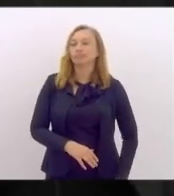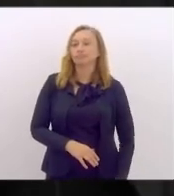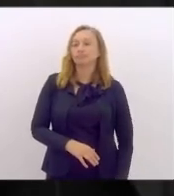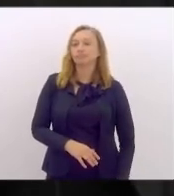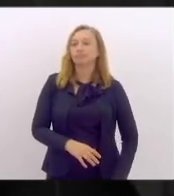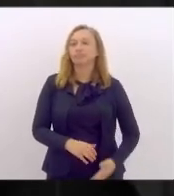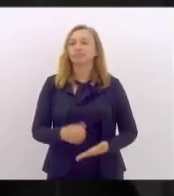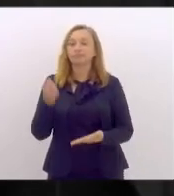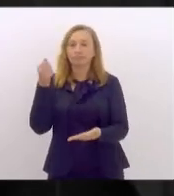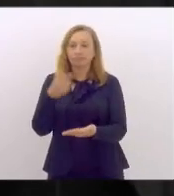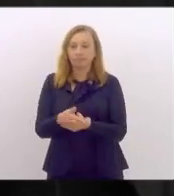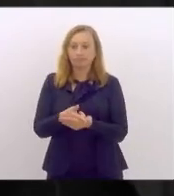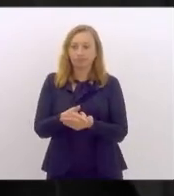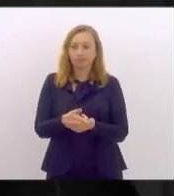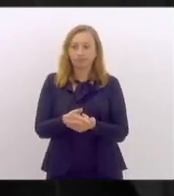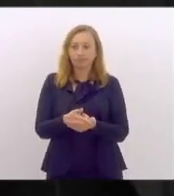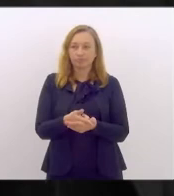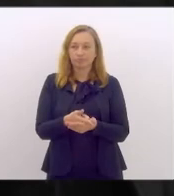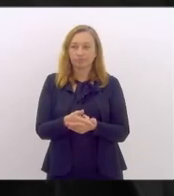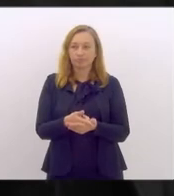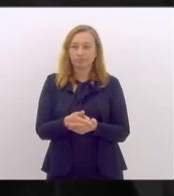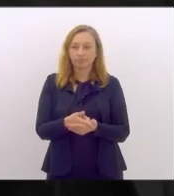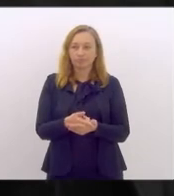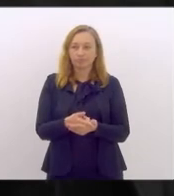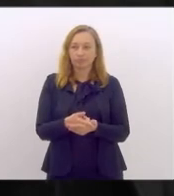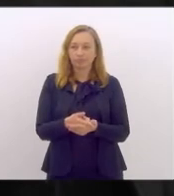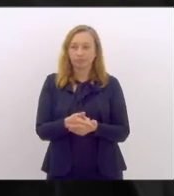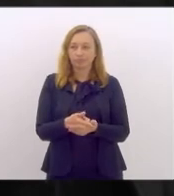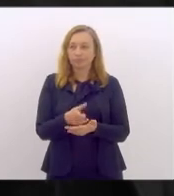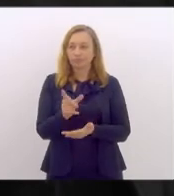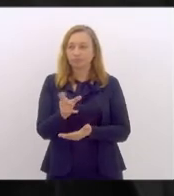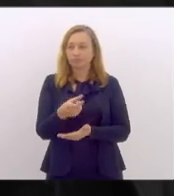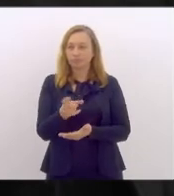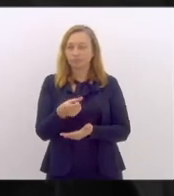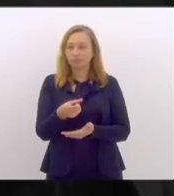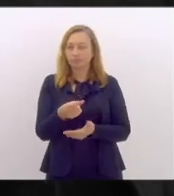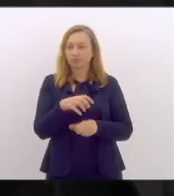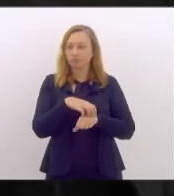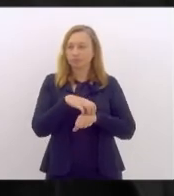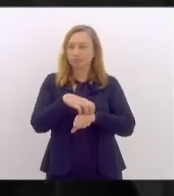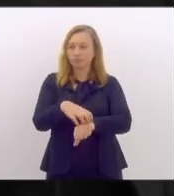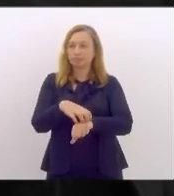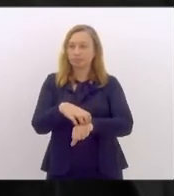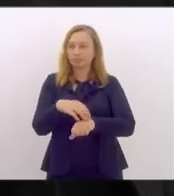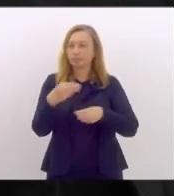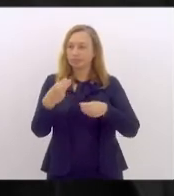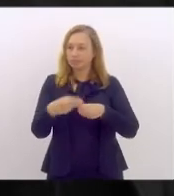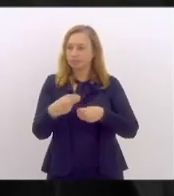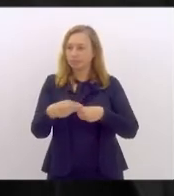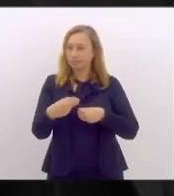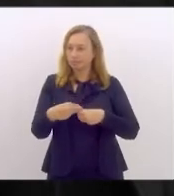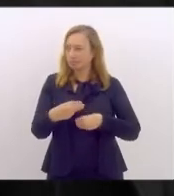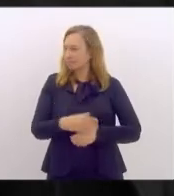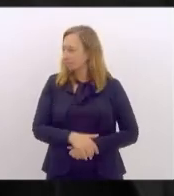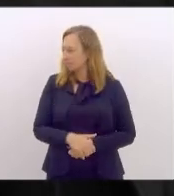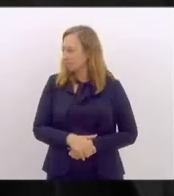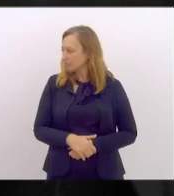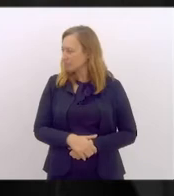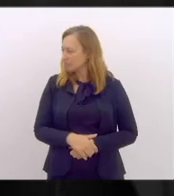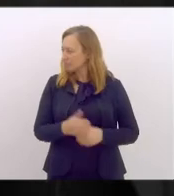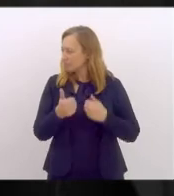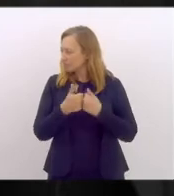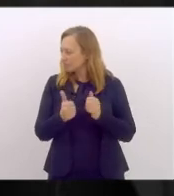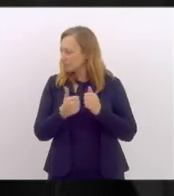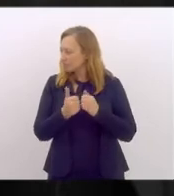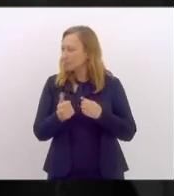o pagamento das passagens no sistema de transporte municipal Isto é nos ônibus